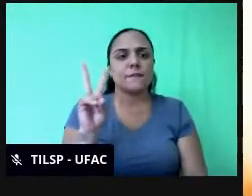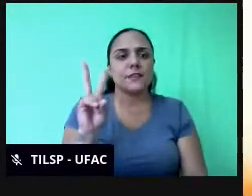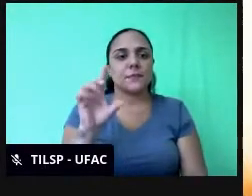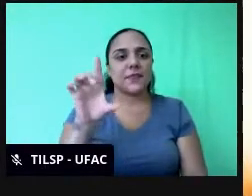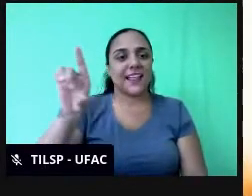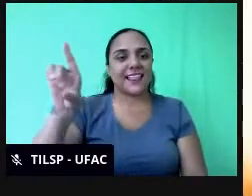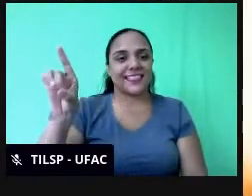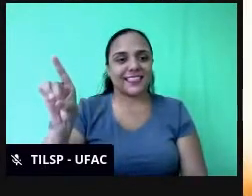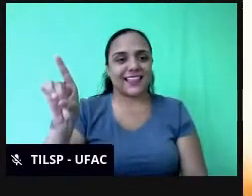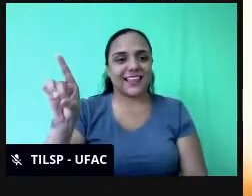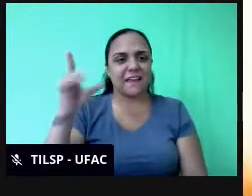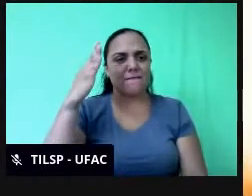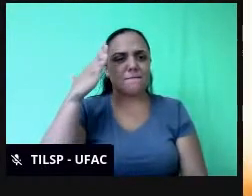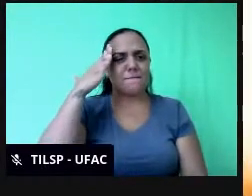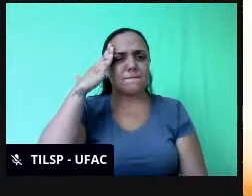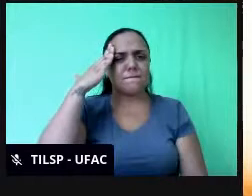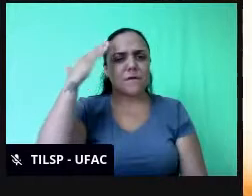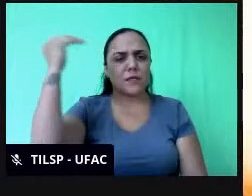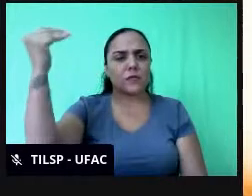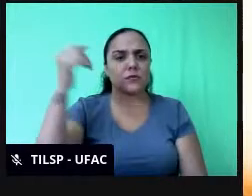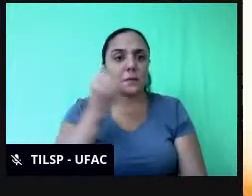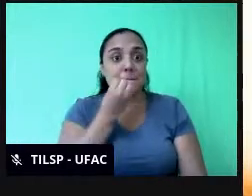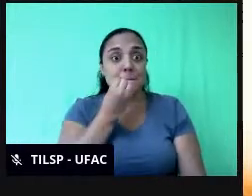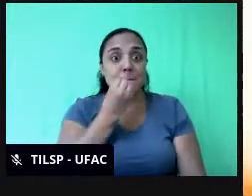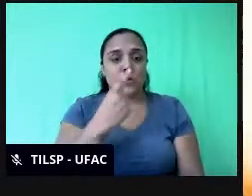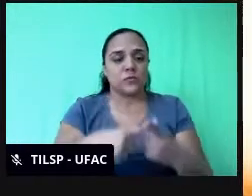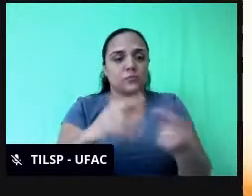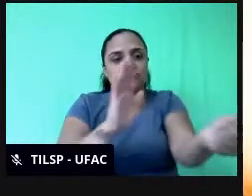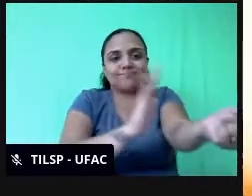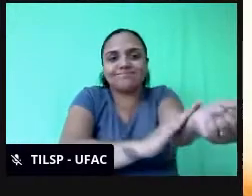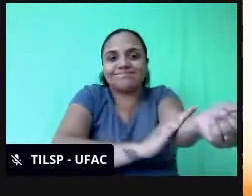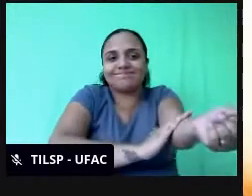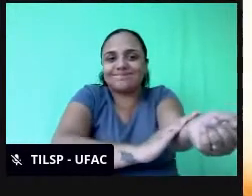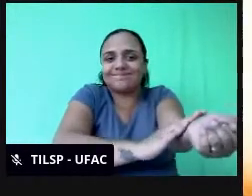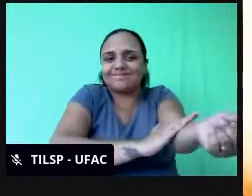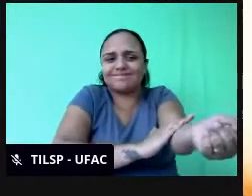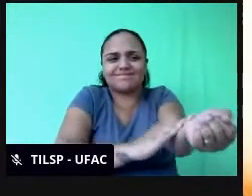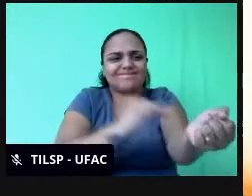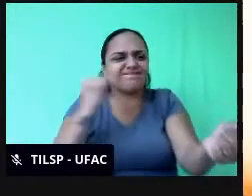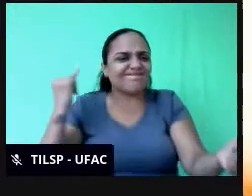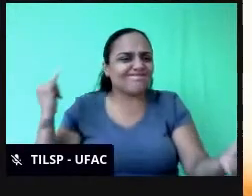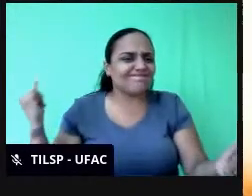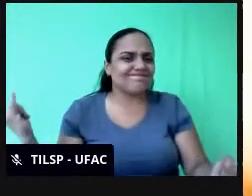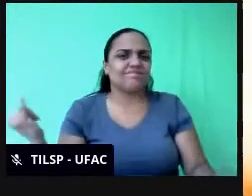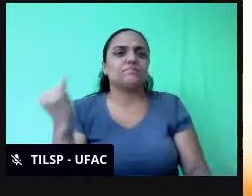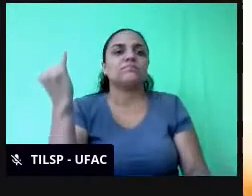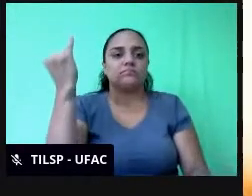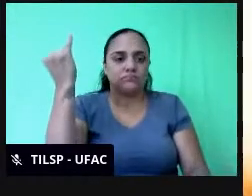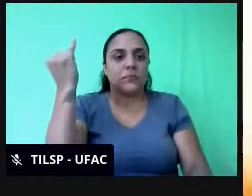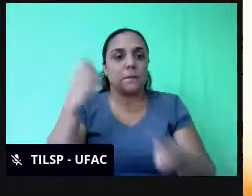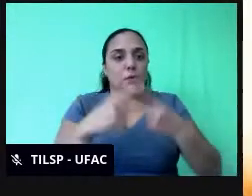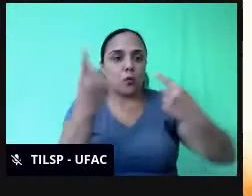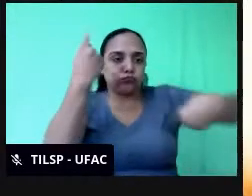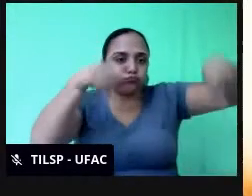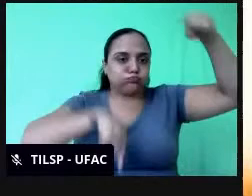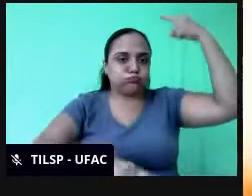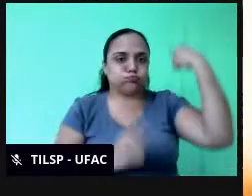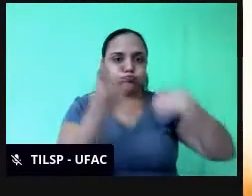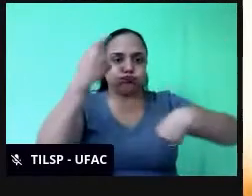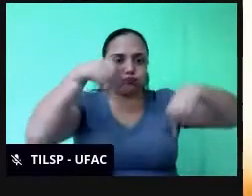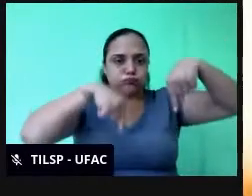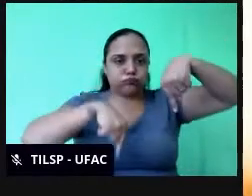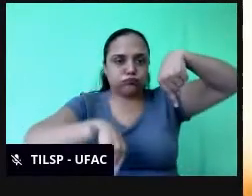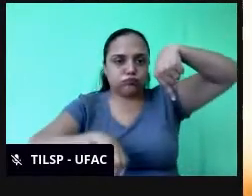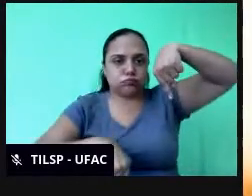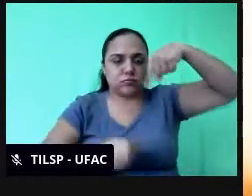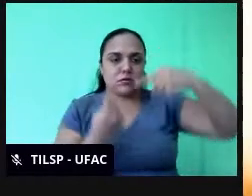vitamina lipossolúvel que é produzida na pele. Ela é essencial para o metabolismo do cálcio,